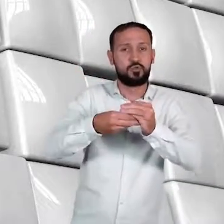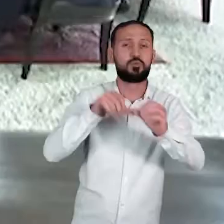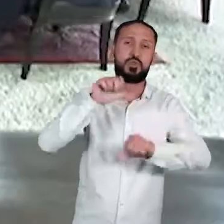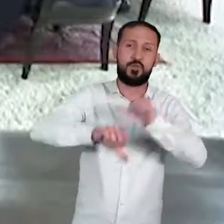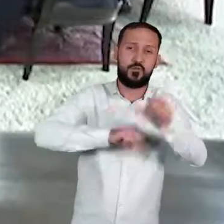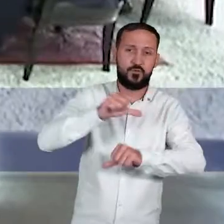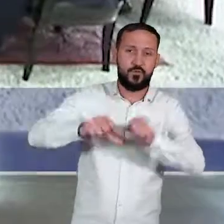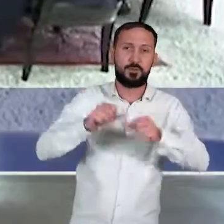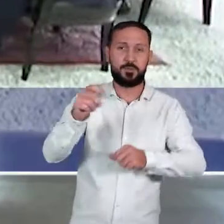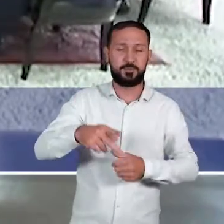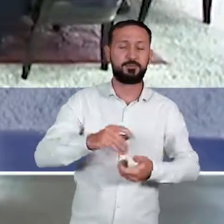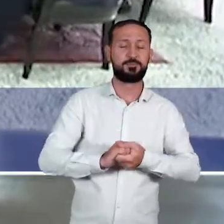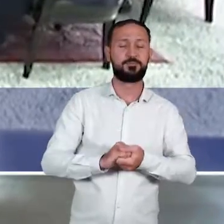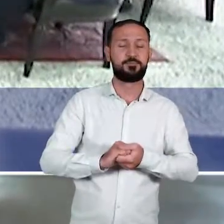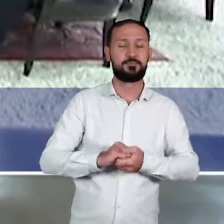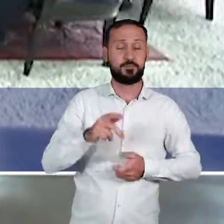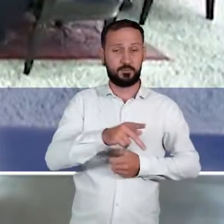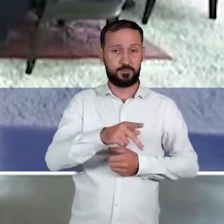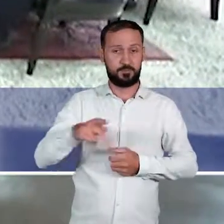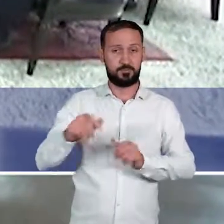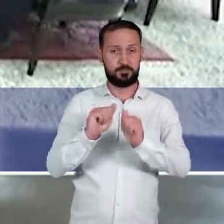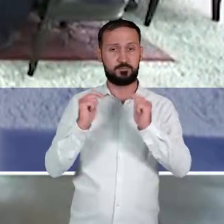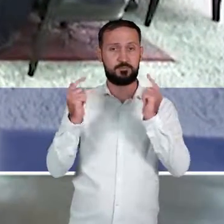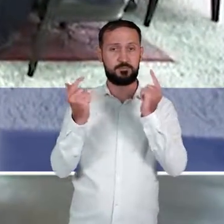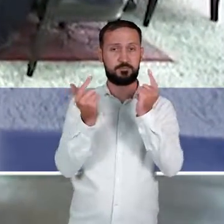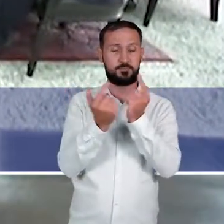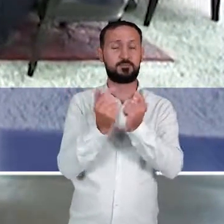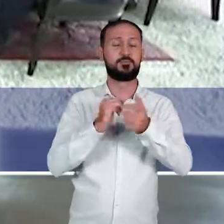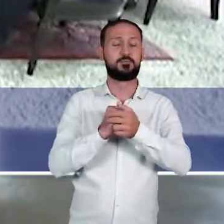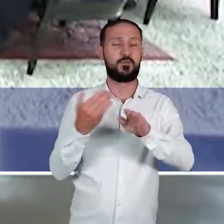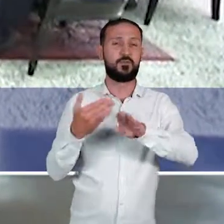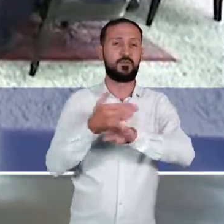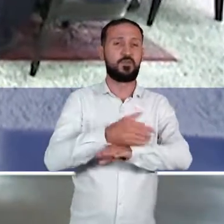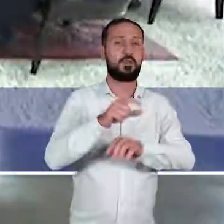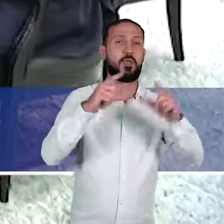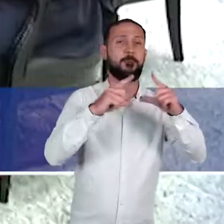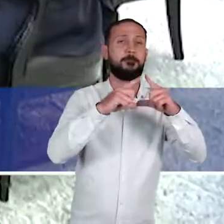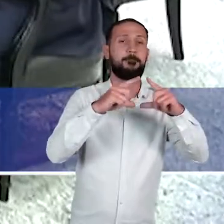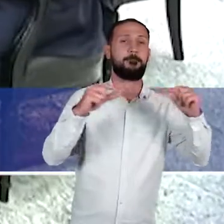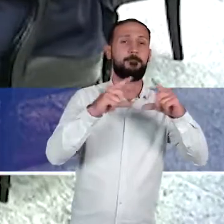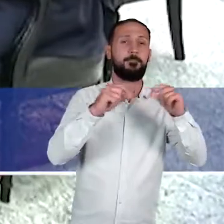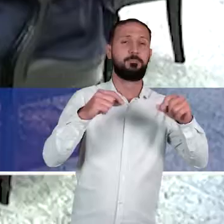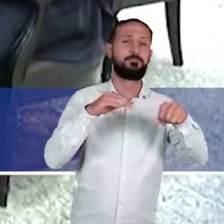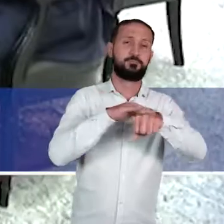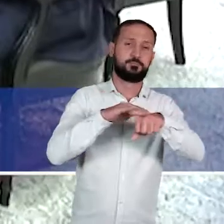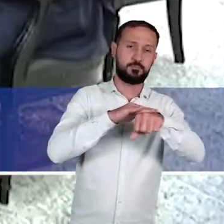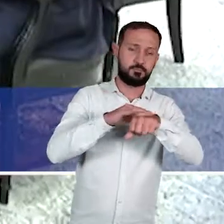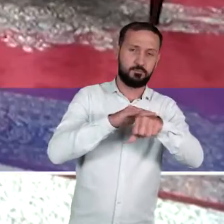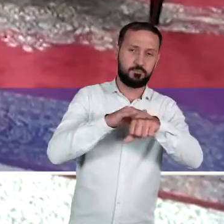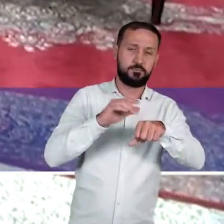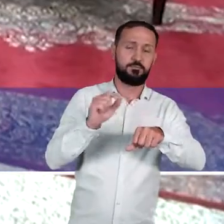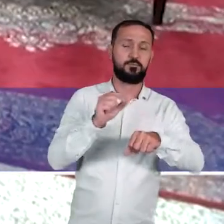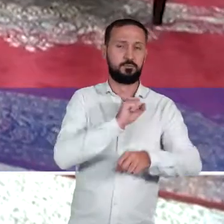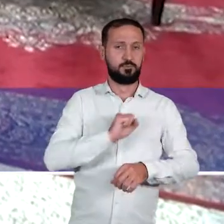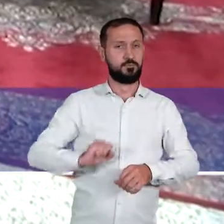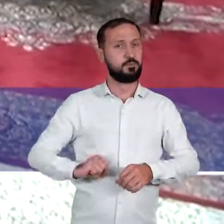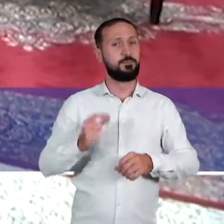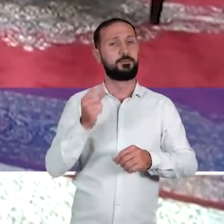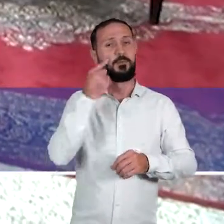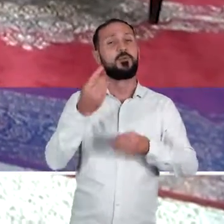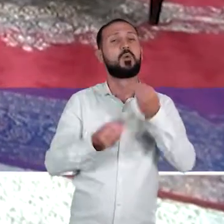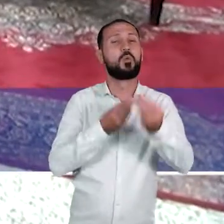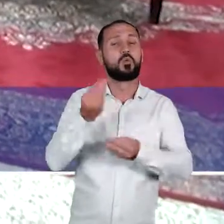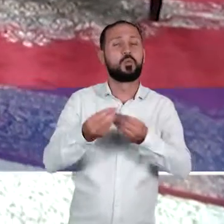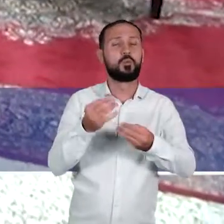Previdência. Os presidentes das assembleias legislativas vieram a Brasília para tratar com senadores da inclusão dos estados